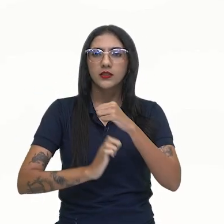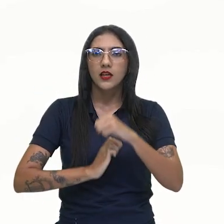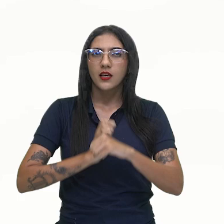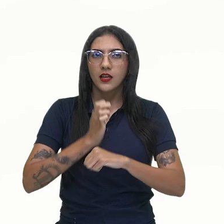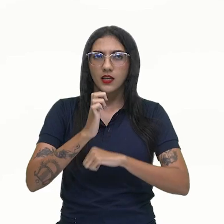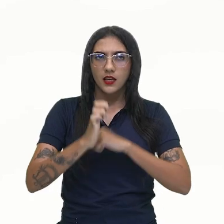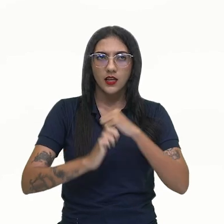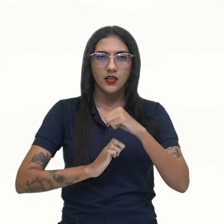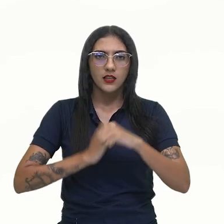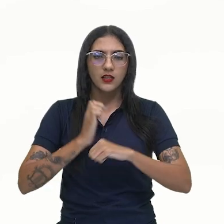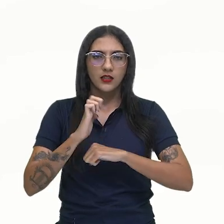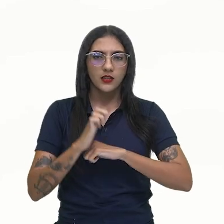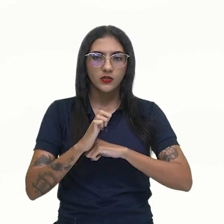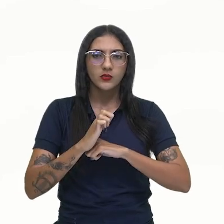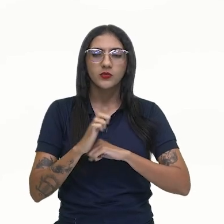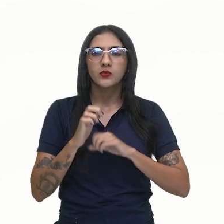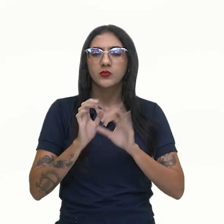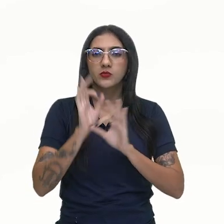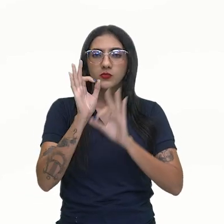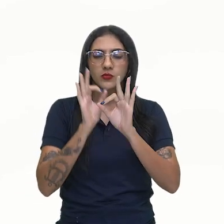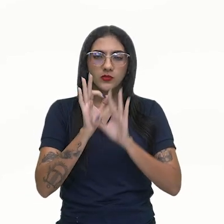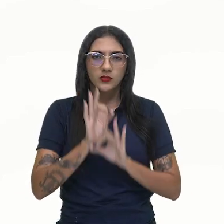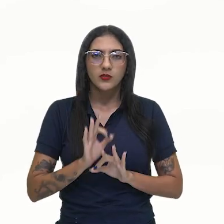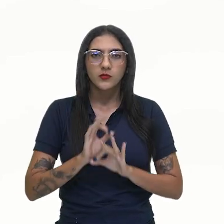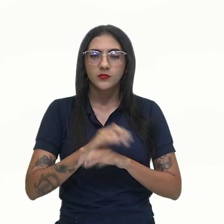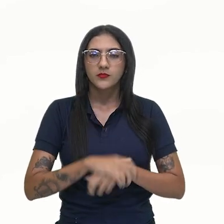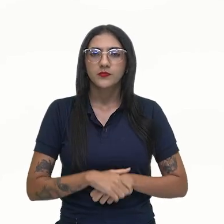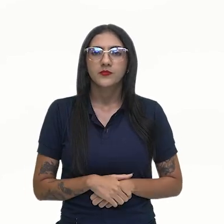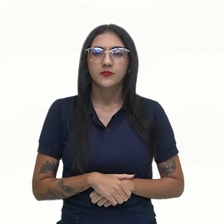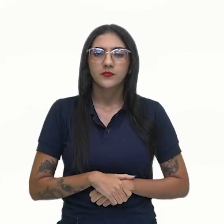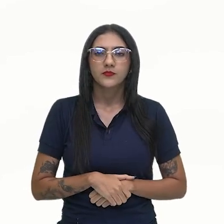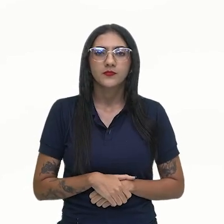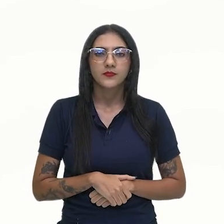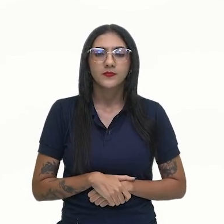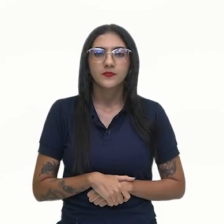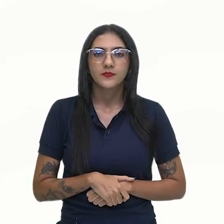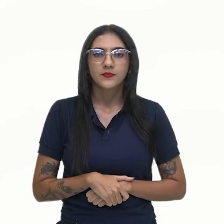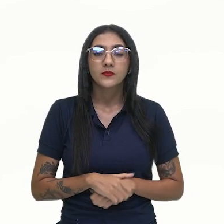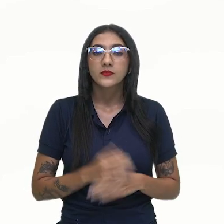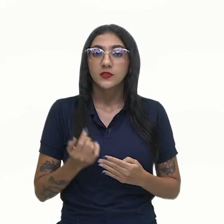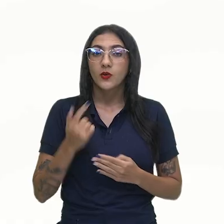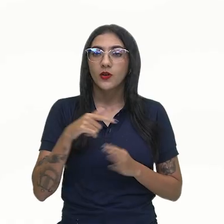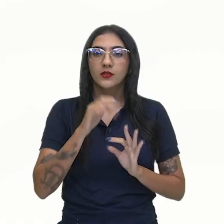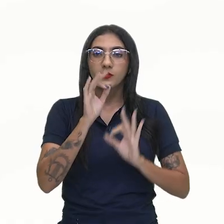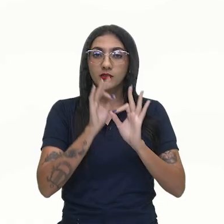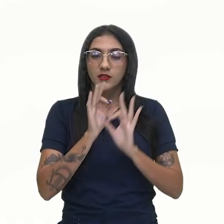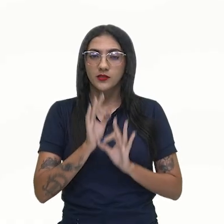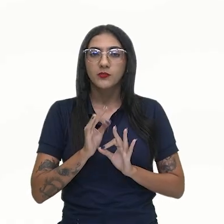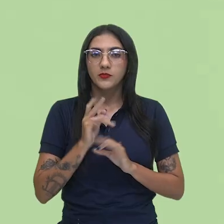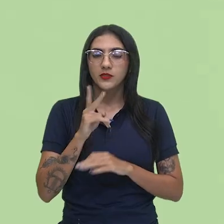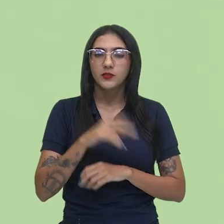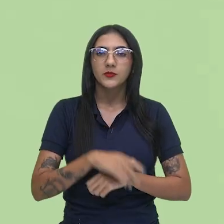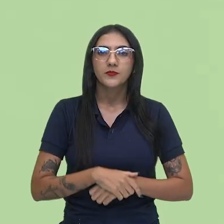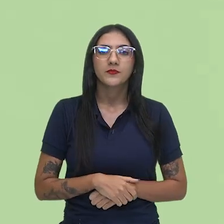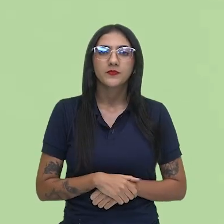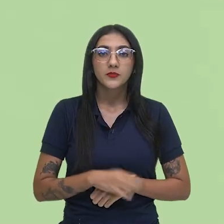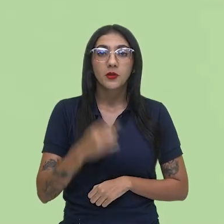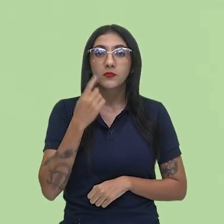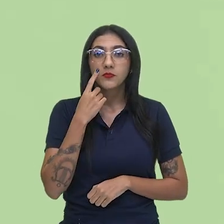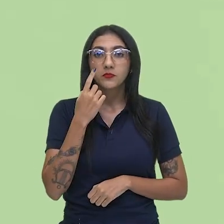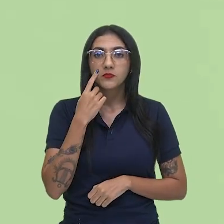distribuição do diagrama de distribuição eletrônica, né? Então, a leitura é assim, na diagonal. Vou mostrar aqui para vocês a